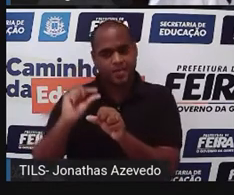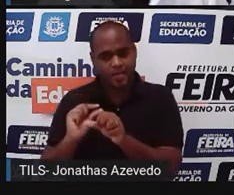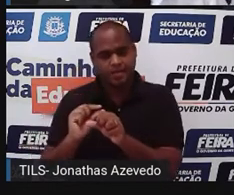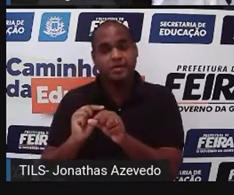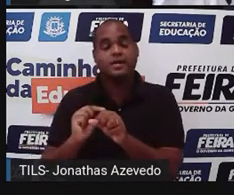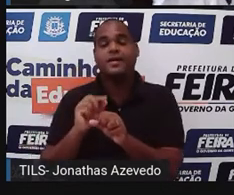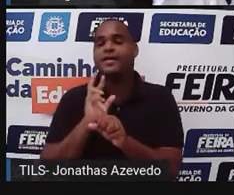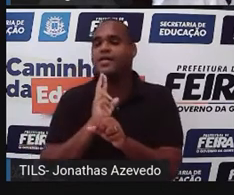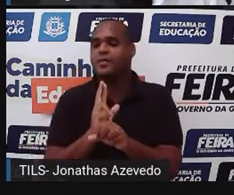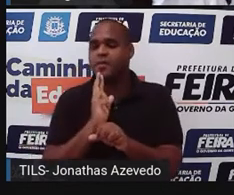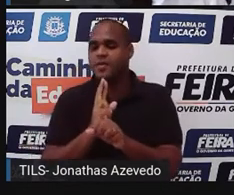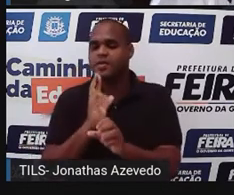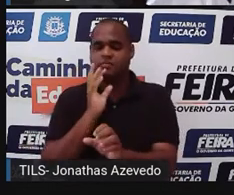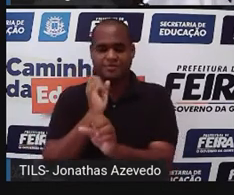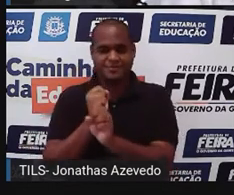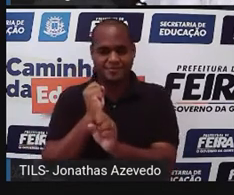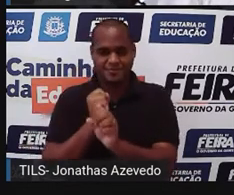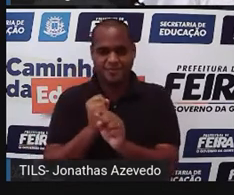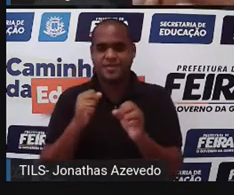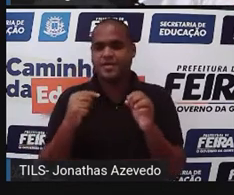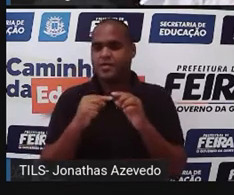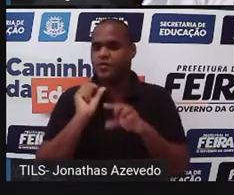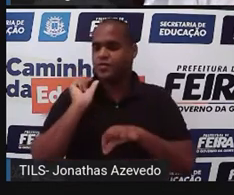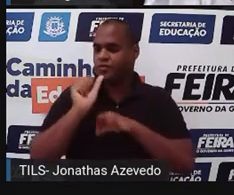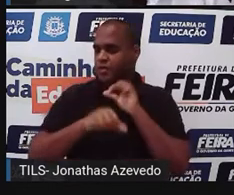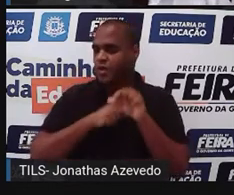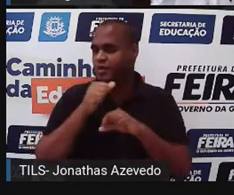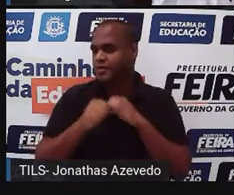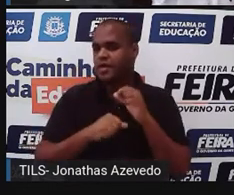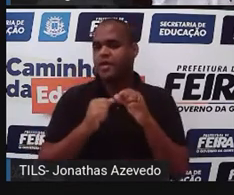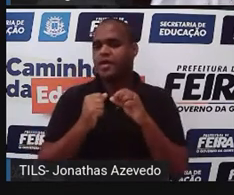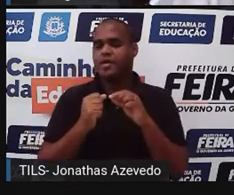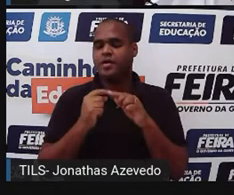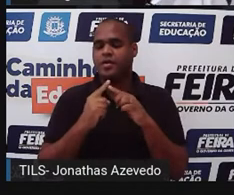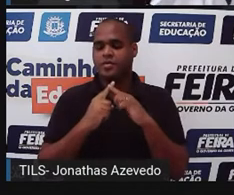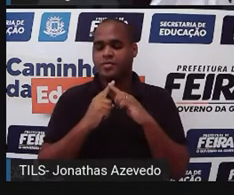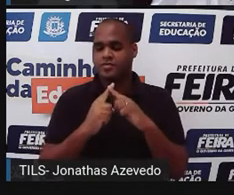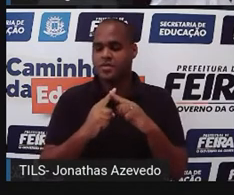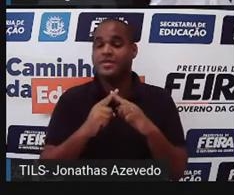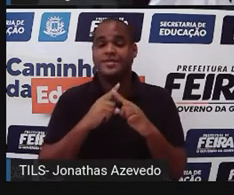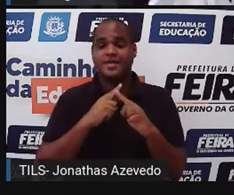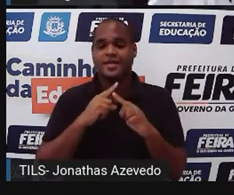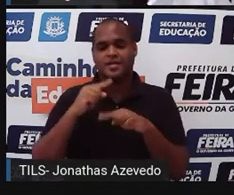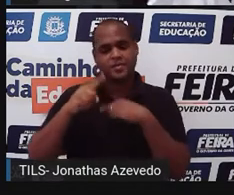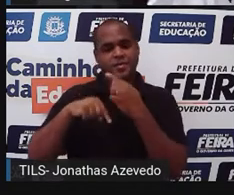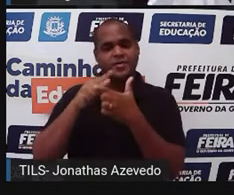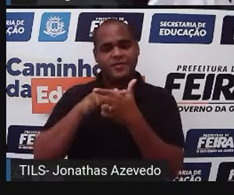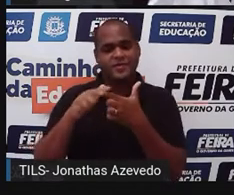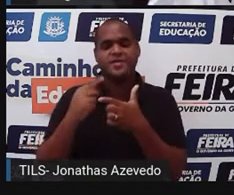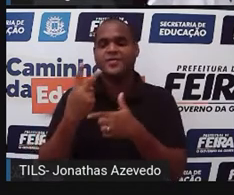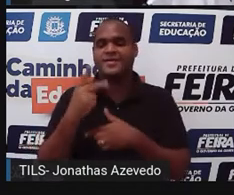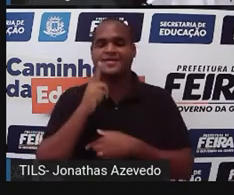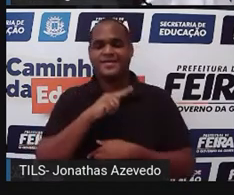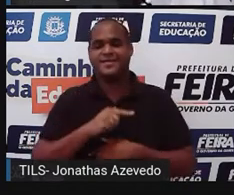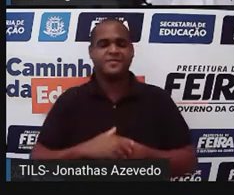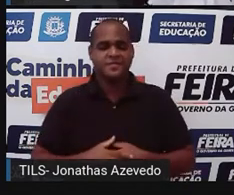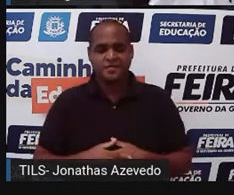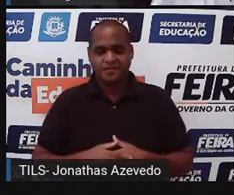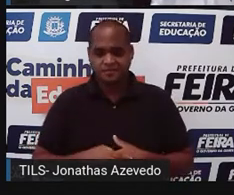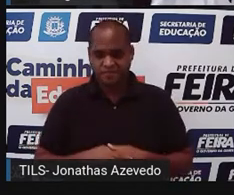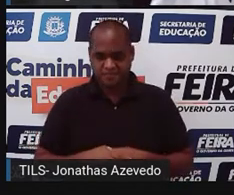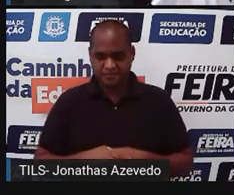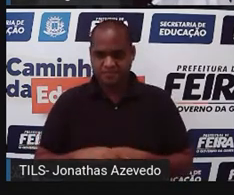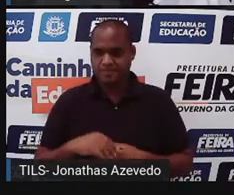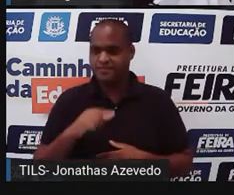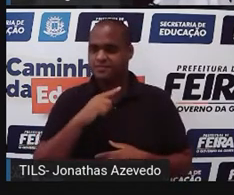o resultado dessa soma multiplica pela altura do trapézio e depois de vídeo por dois tá bom o que